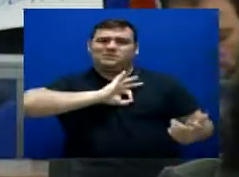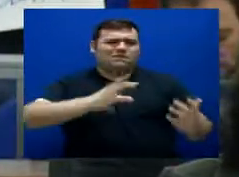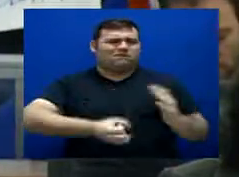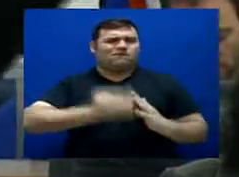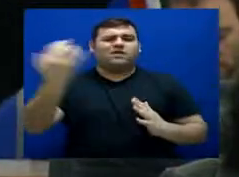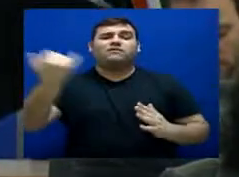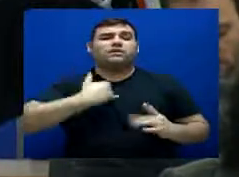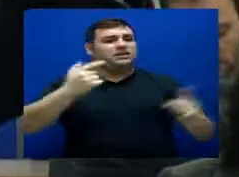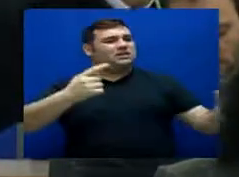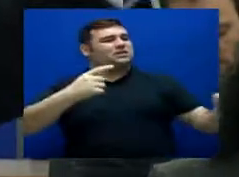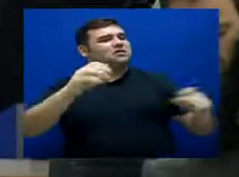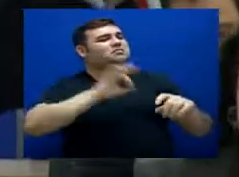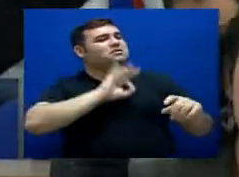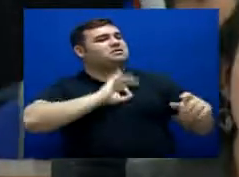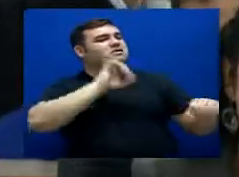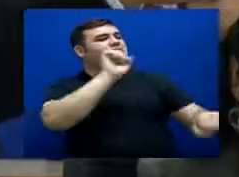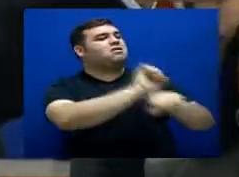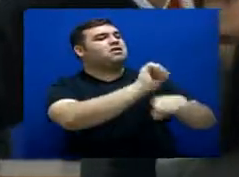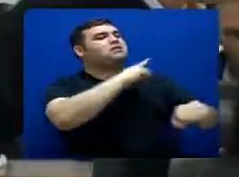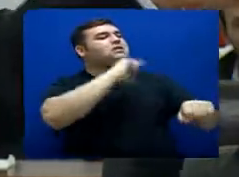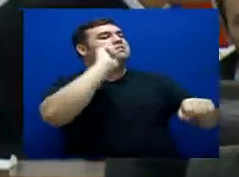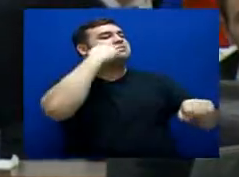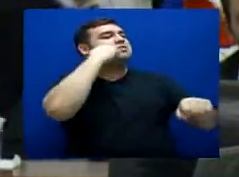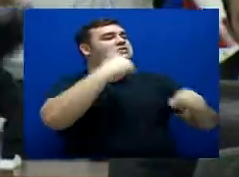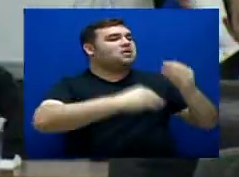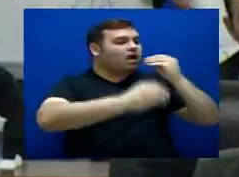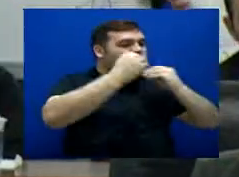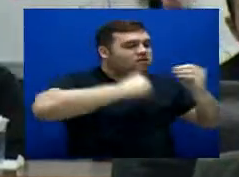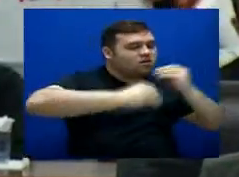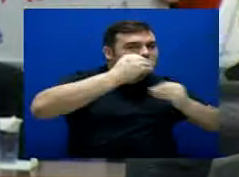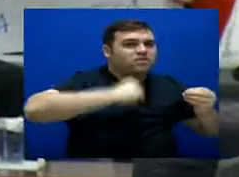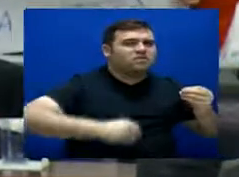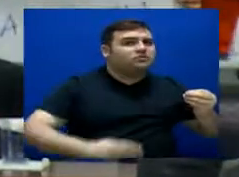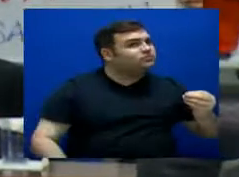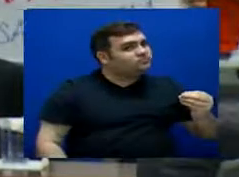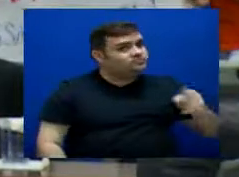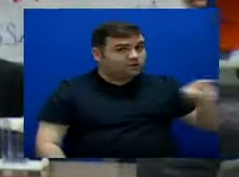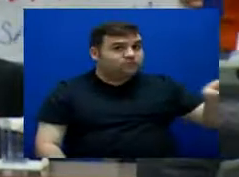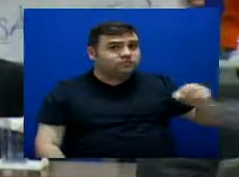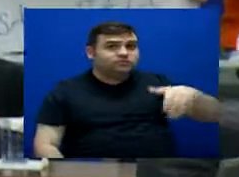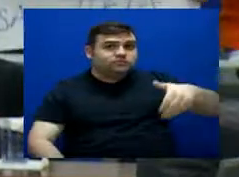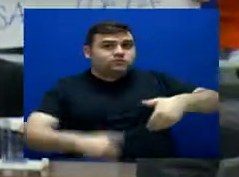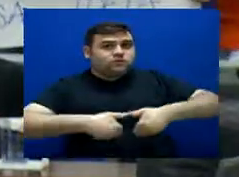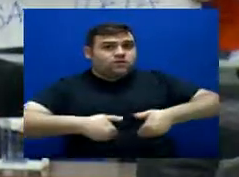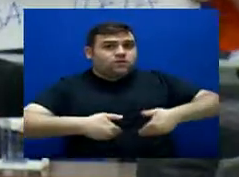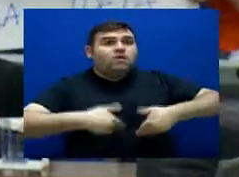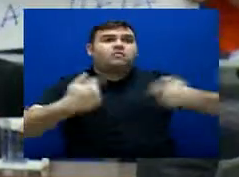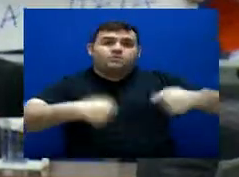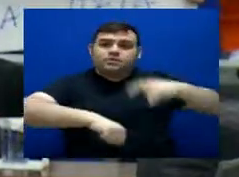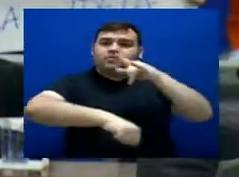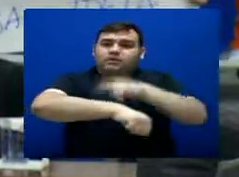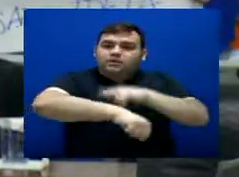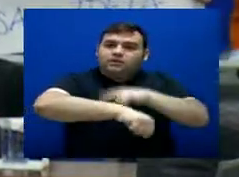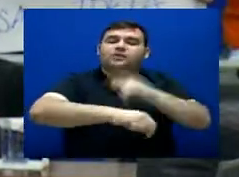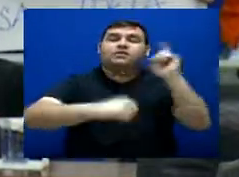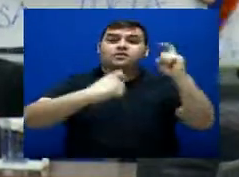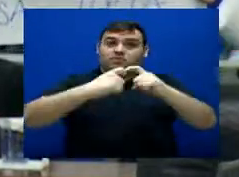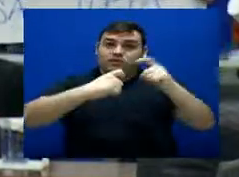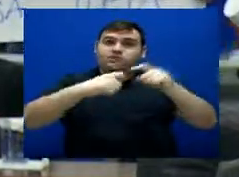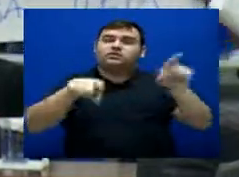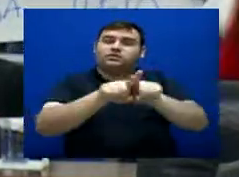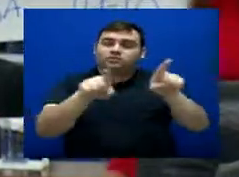escutei, olha lá, o policial está parado na frente de tal padaria lanchando. Gente, policial tem fome, policial precisa ir no banheiro, o médico tem